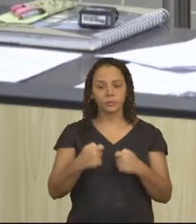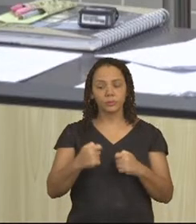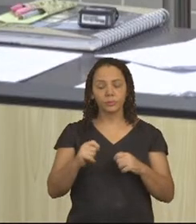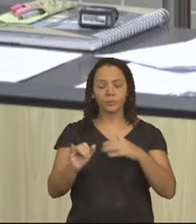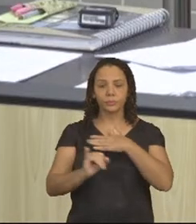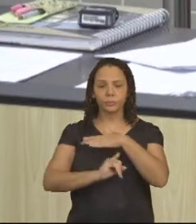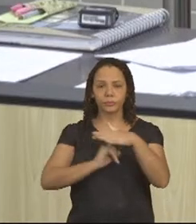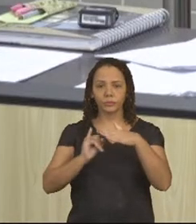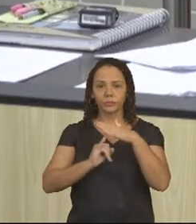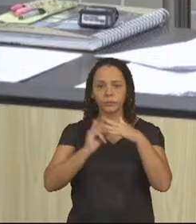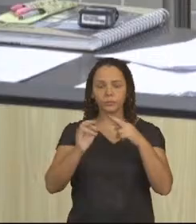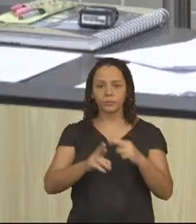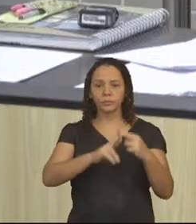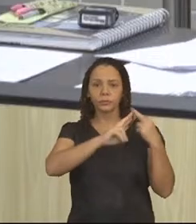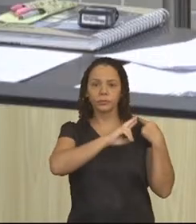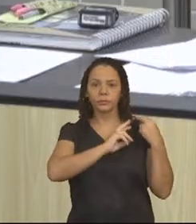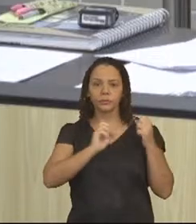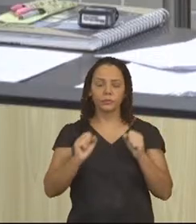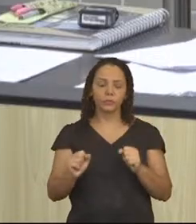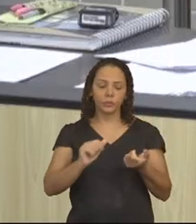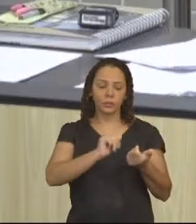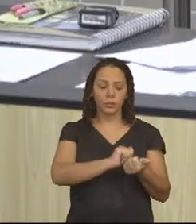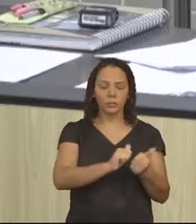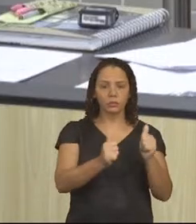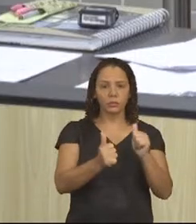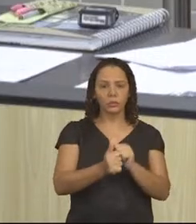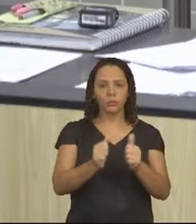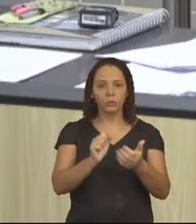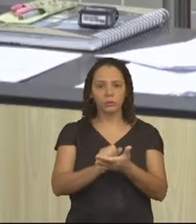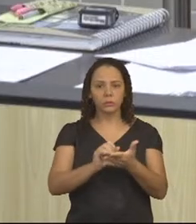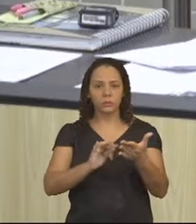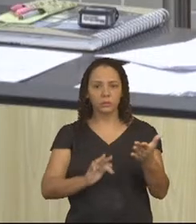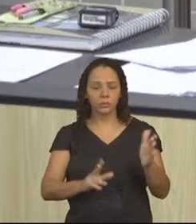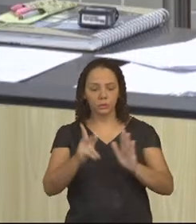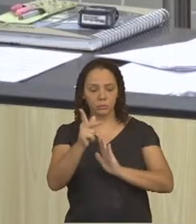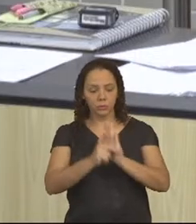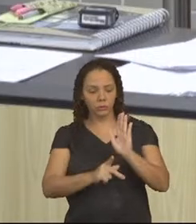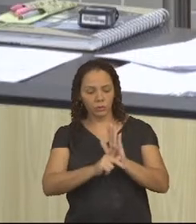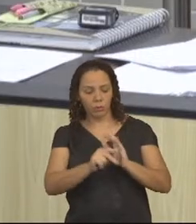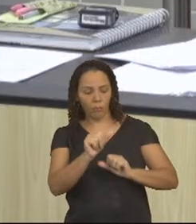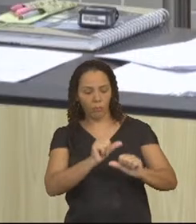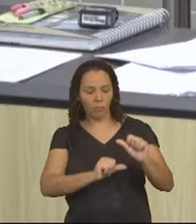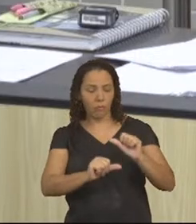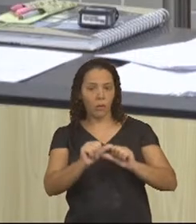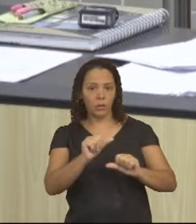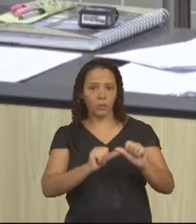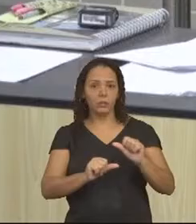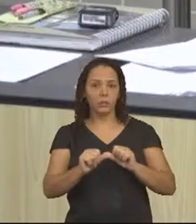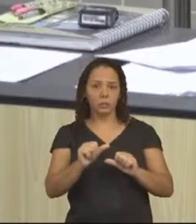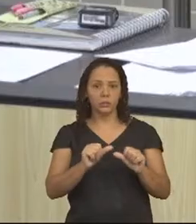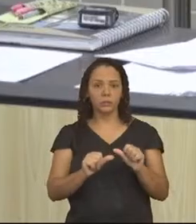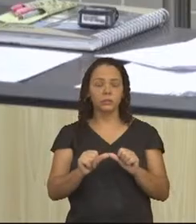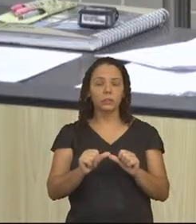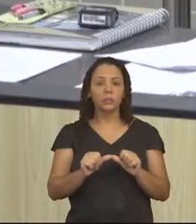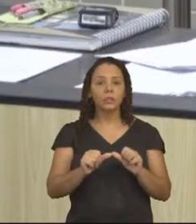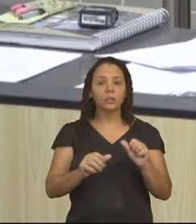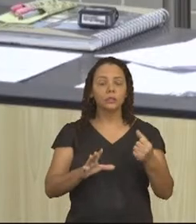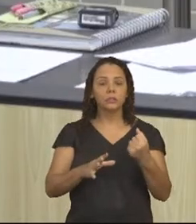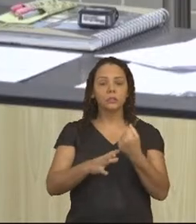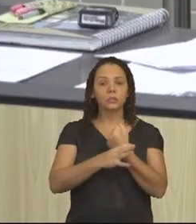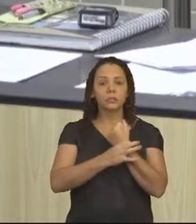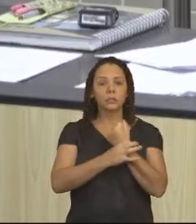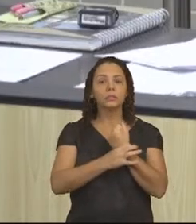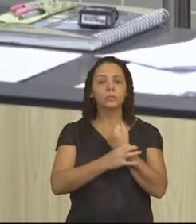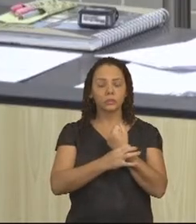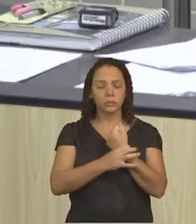entidade responsável poderá readequar as atividades do projeto, mantendo a finalidade inicial e garantindo a